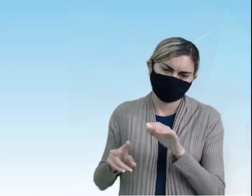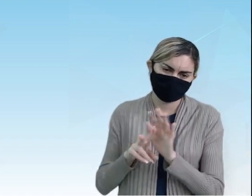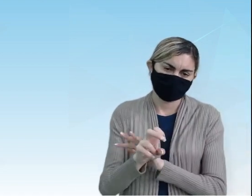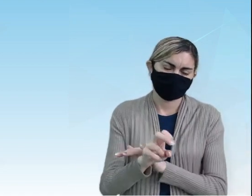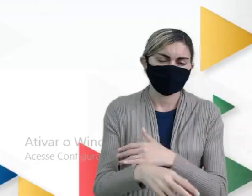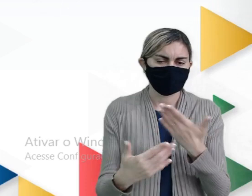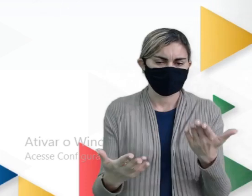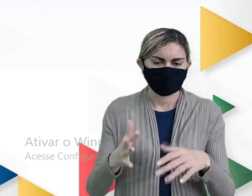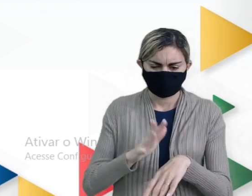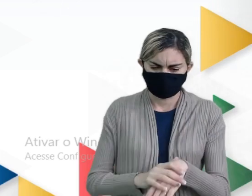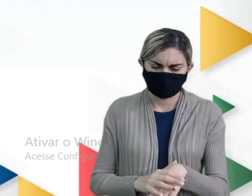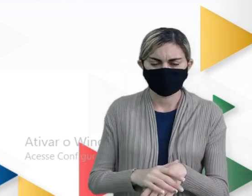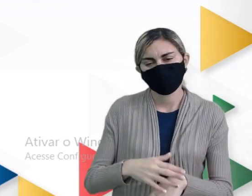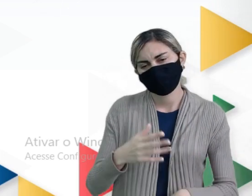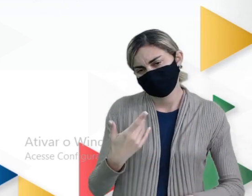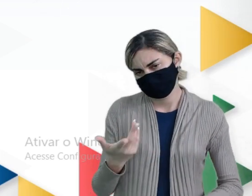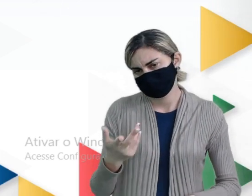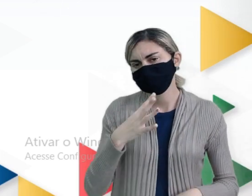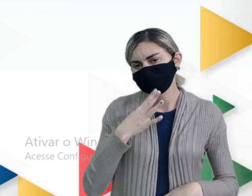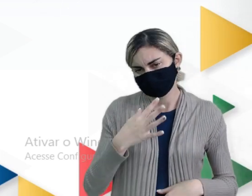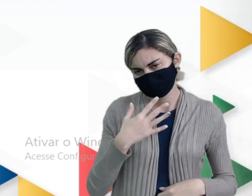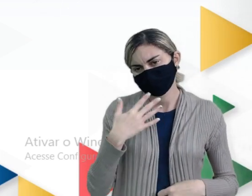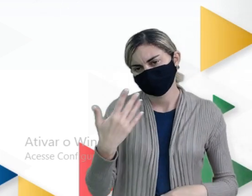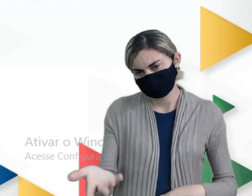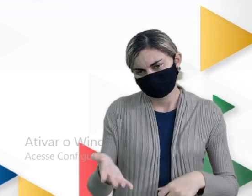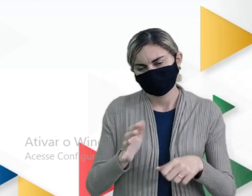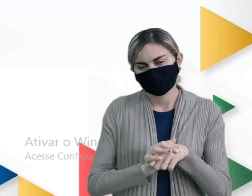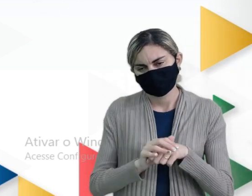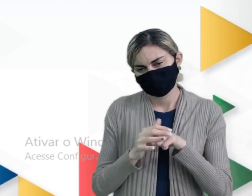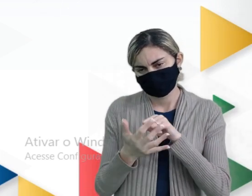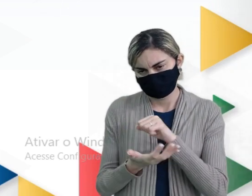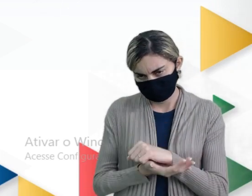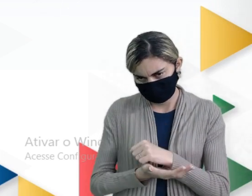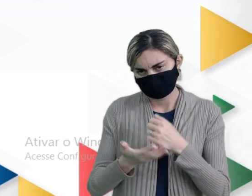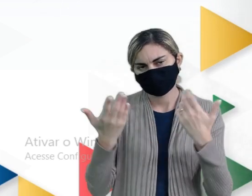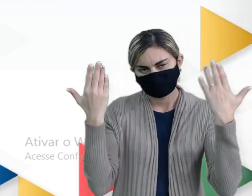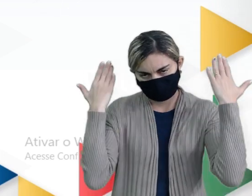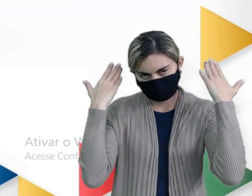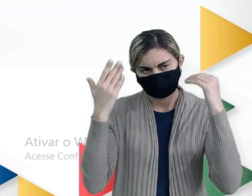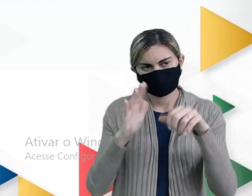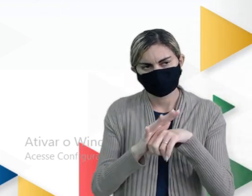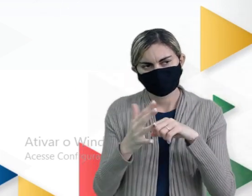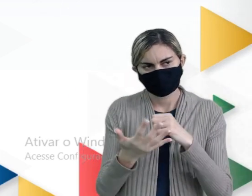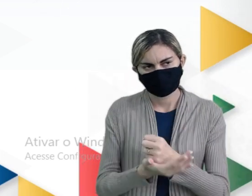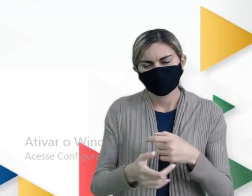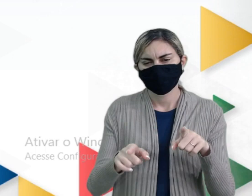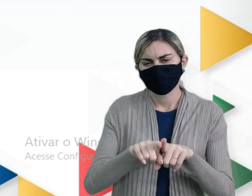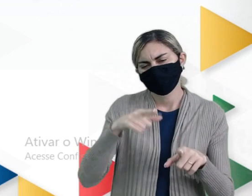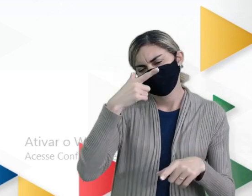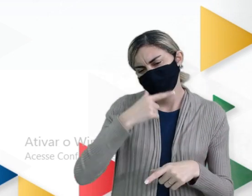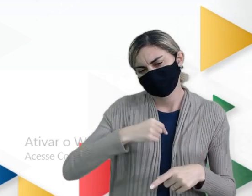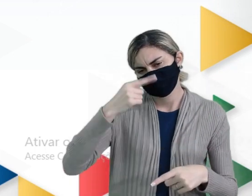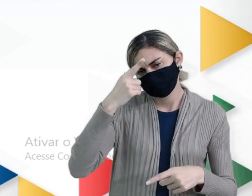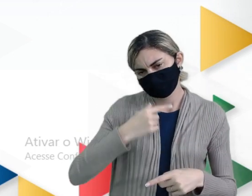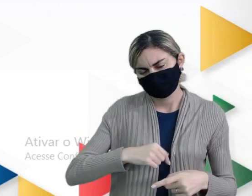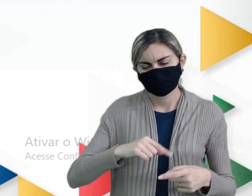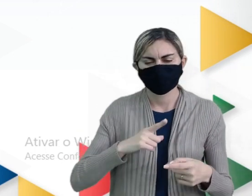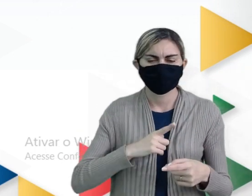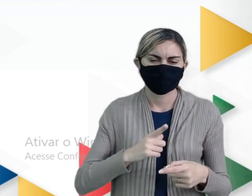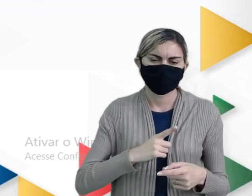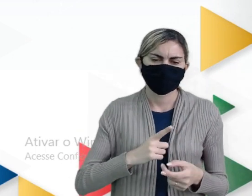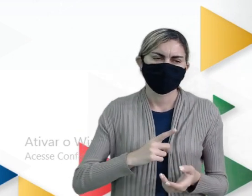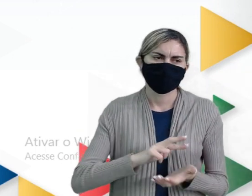Uma da doença bem comum, aí a gente tem a questão do corona, né, do Covid, mas temos gripes e